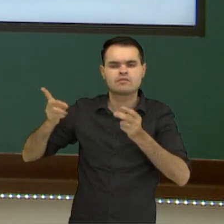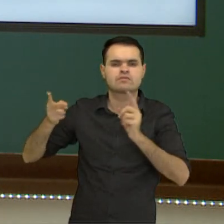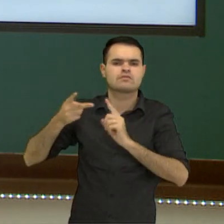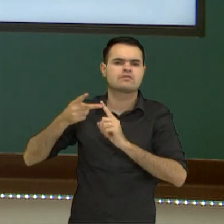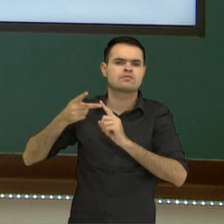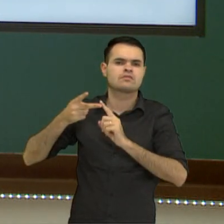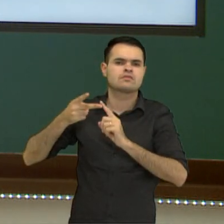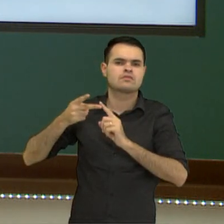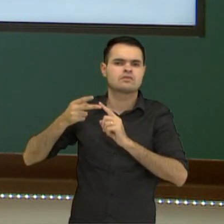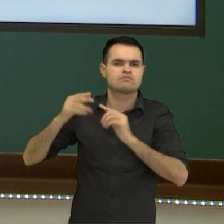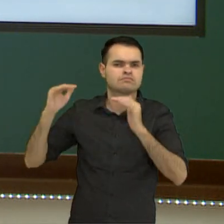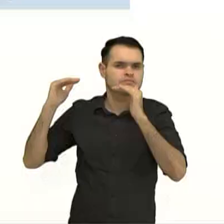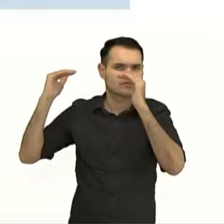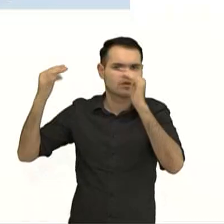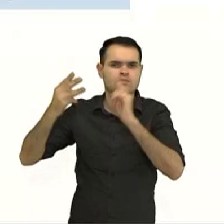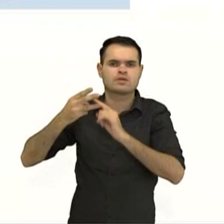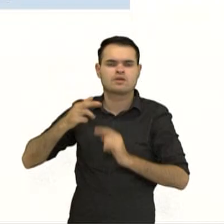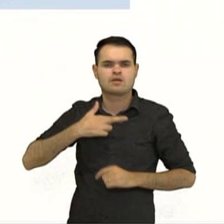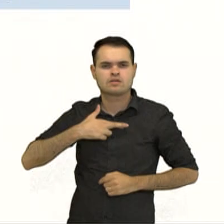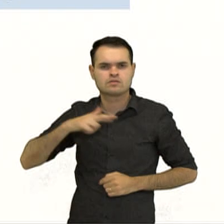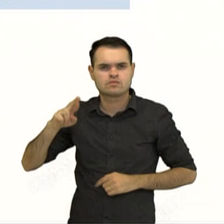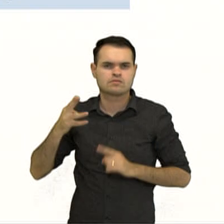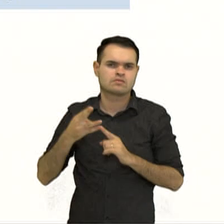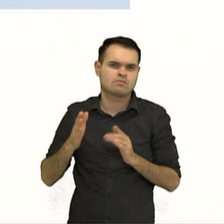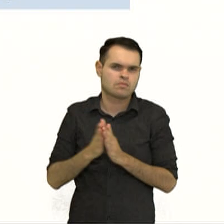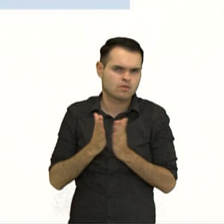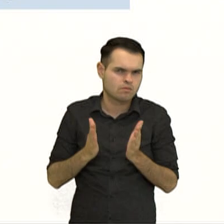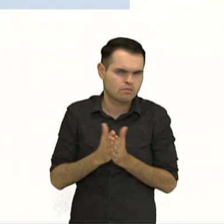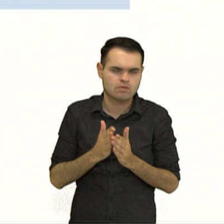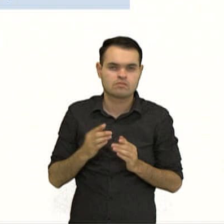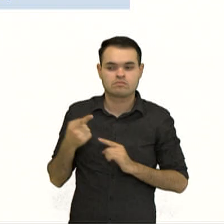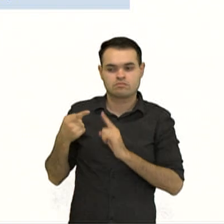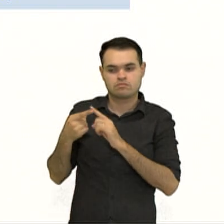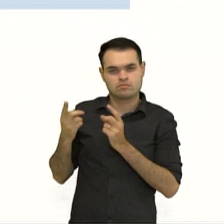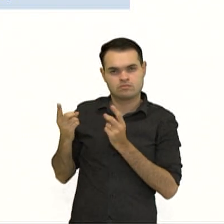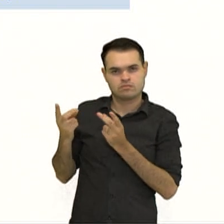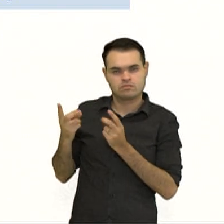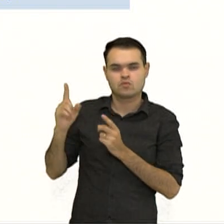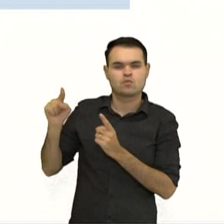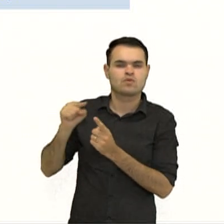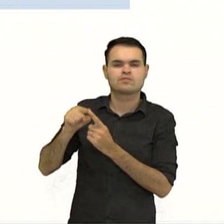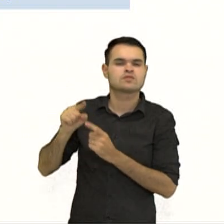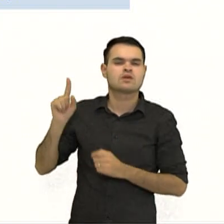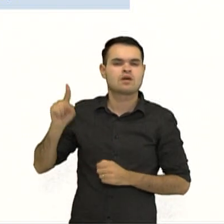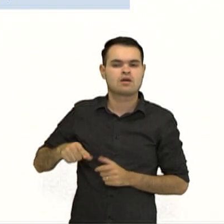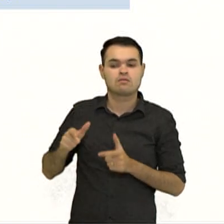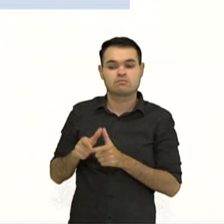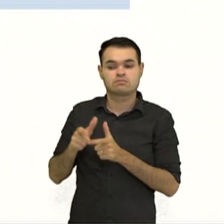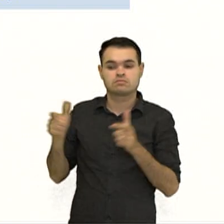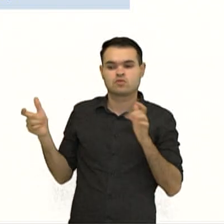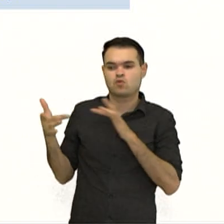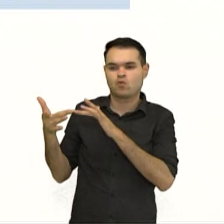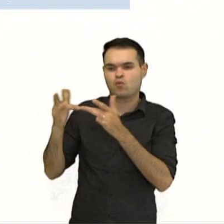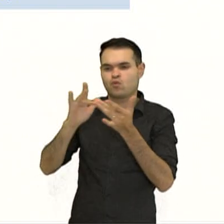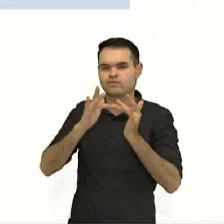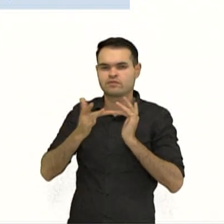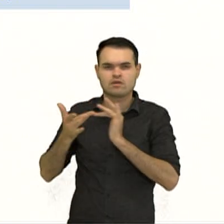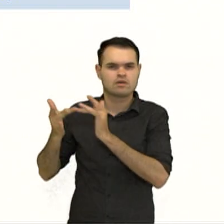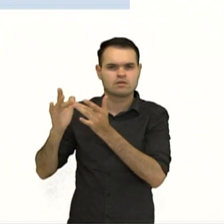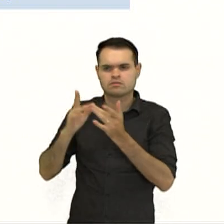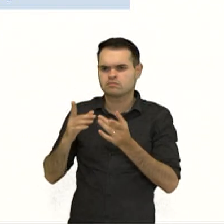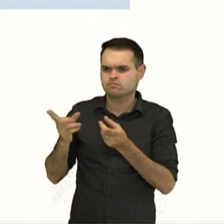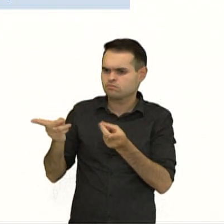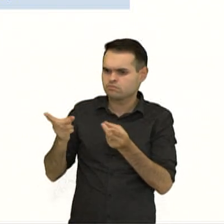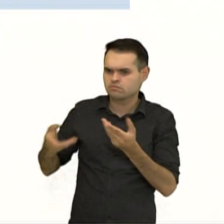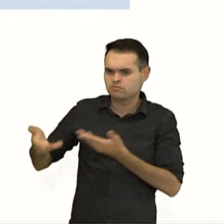e os peregrinos comuns. Então vejam, né? Para os mercadores, o objetivo deles qual era? Aumentar o comércio, né? A